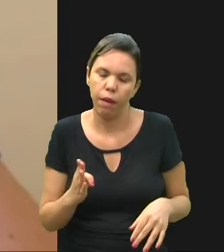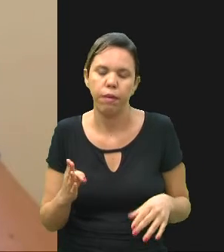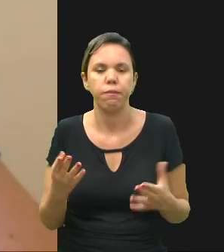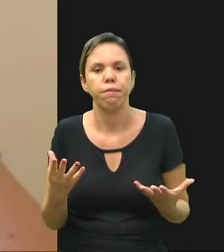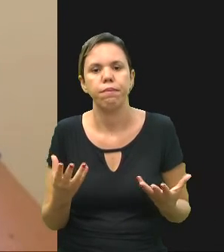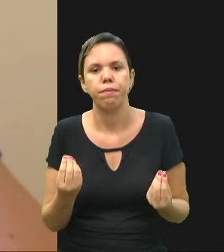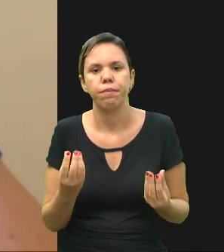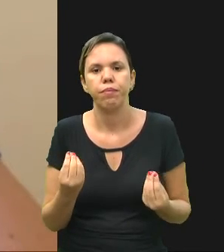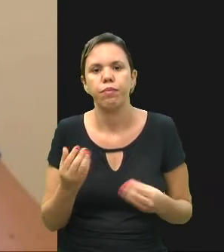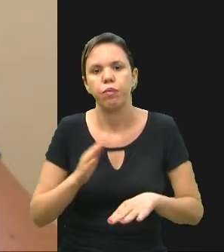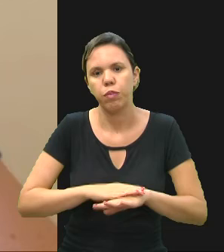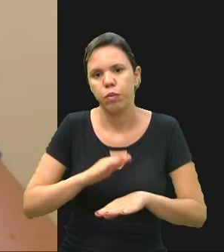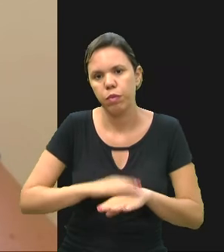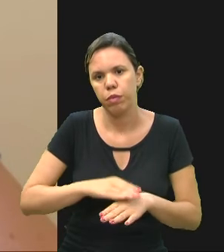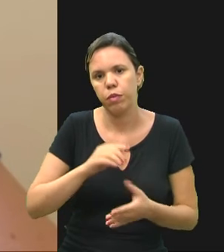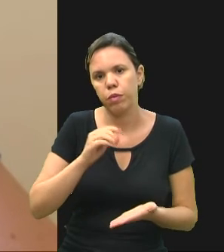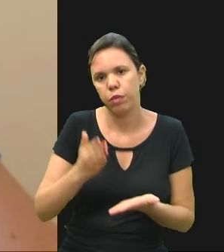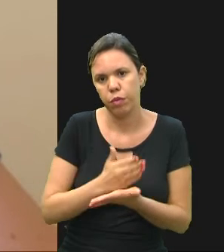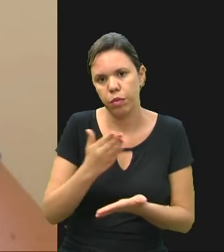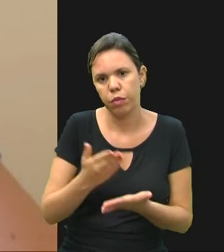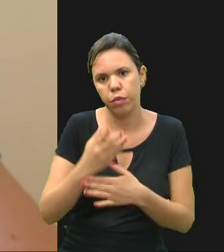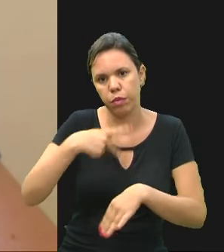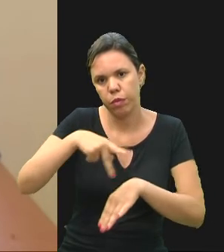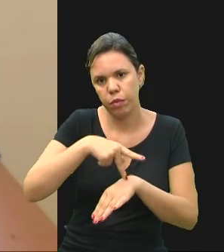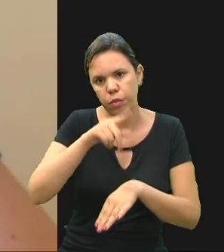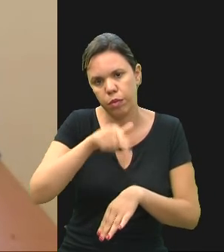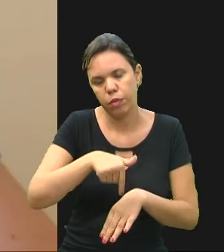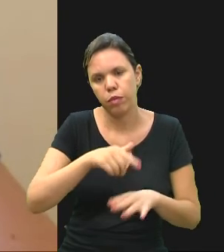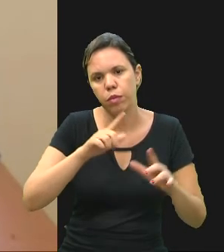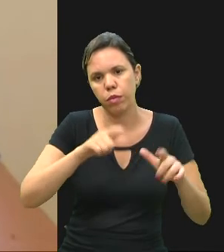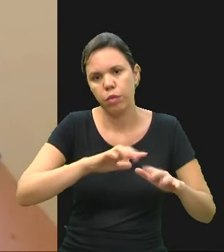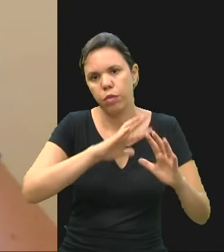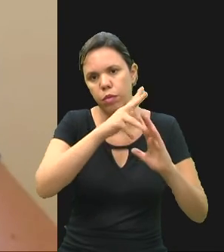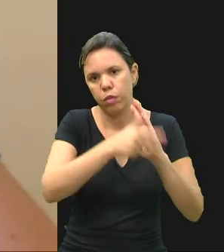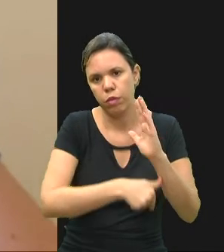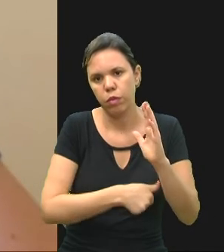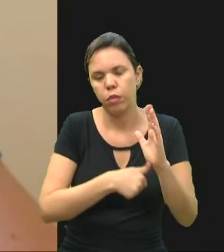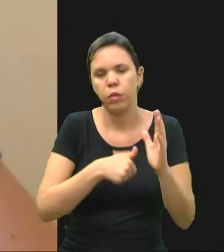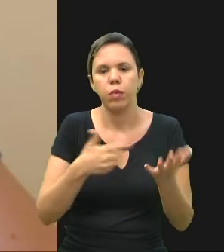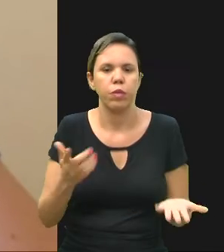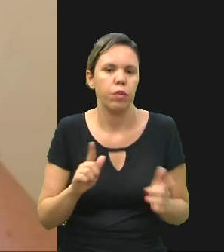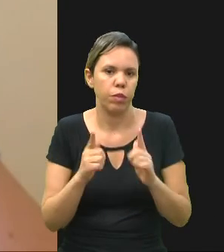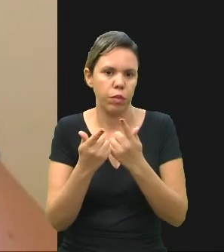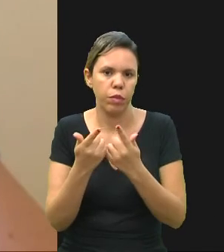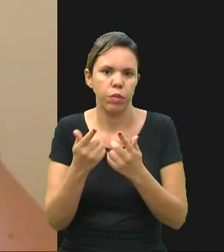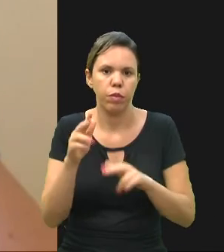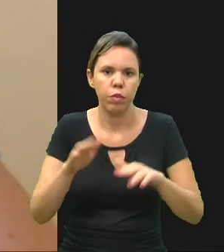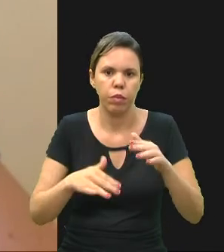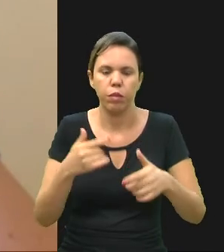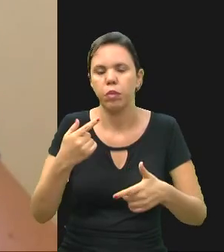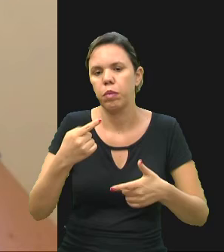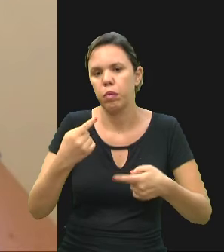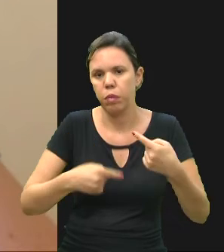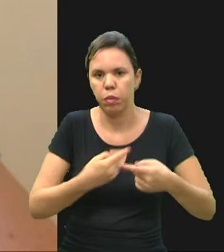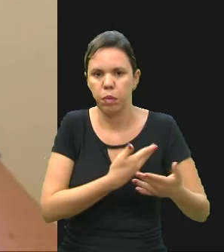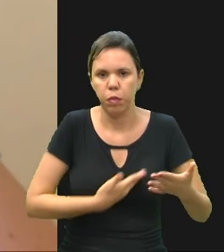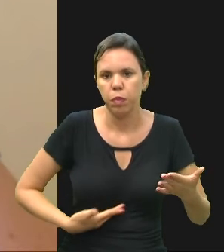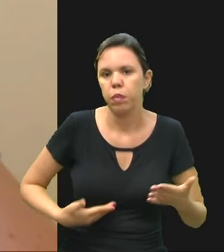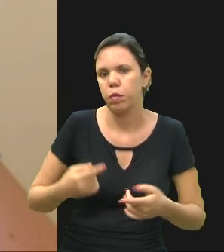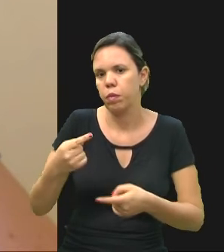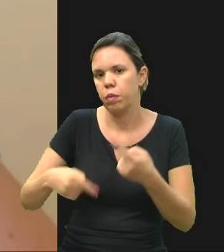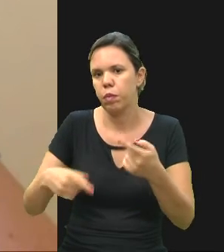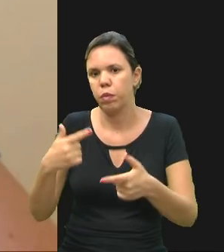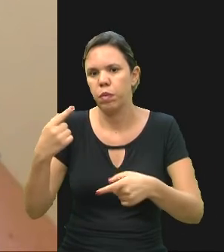né? Muitos autores citando o Brasil como um pária ambiental global, por conta de equívocos de políticas públicas,